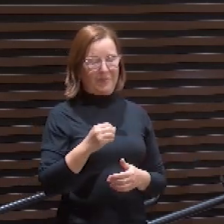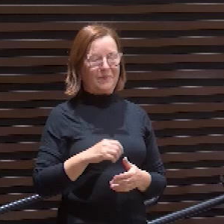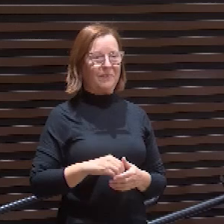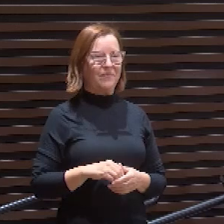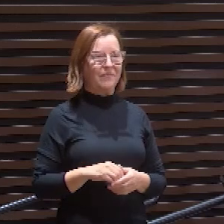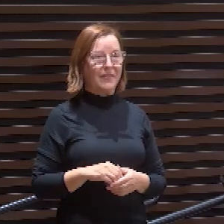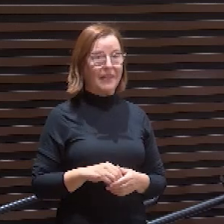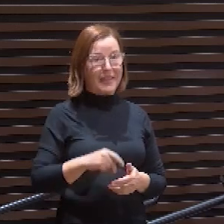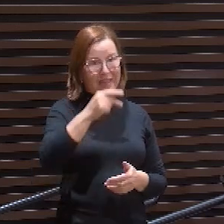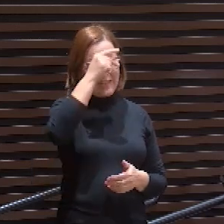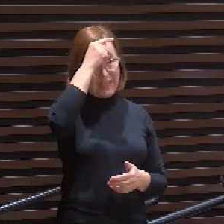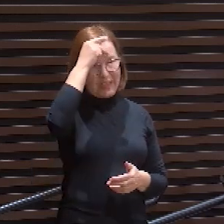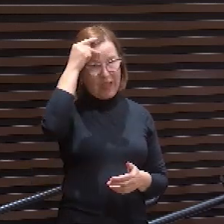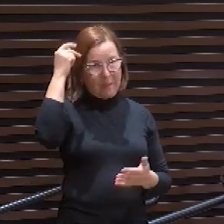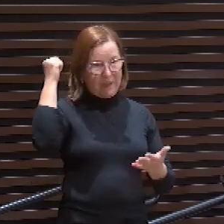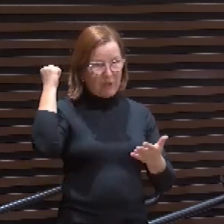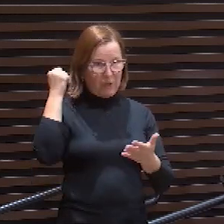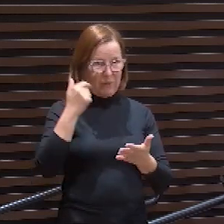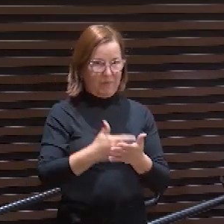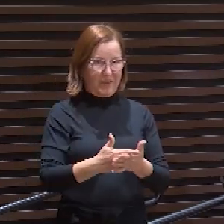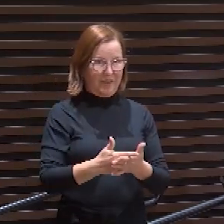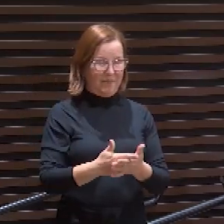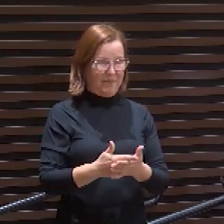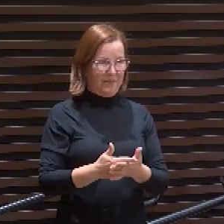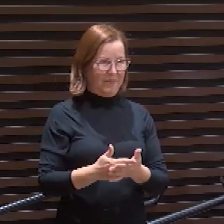Aquele que comprasse.